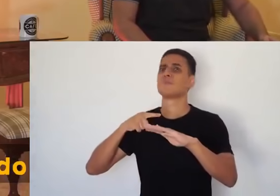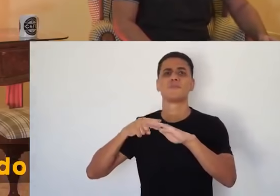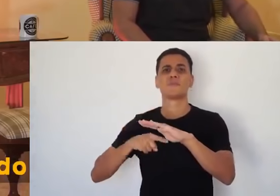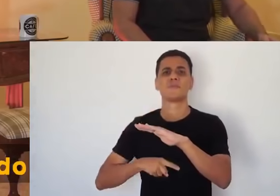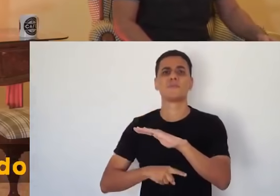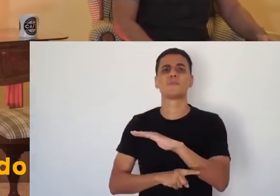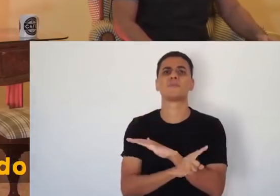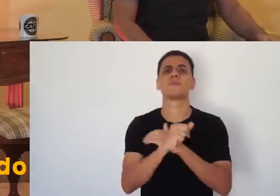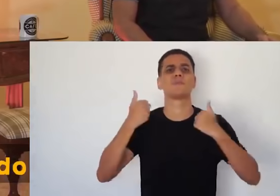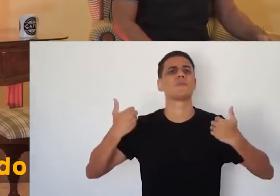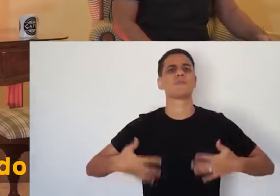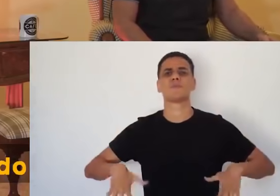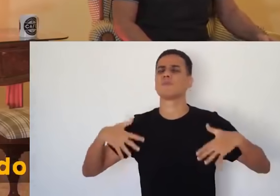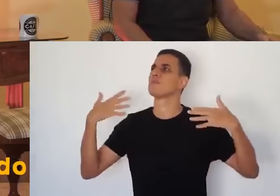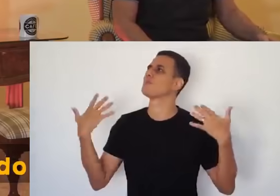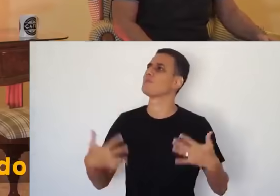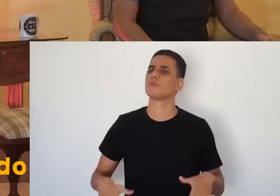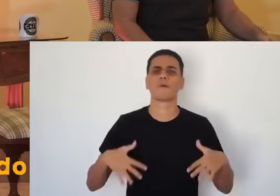teu imenso